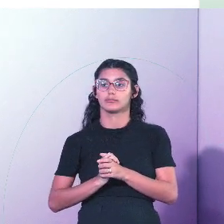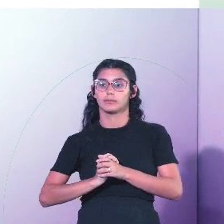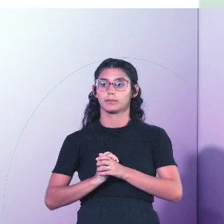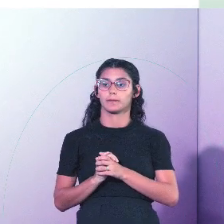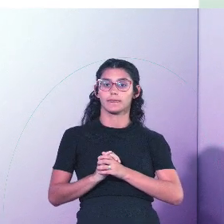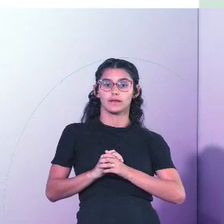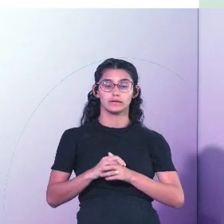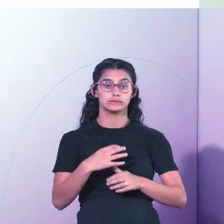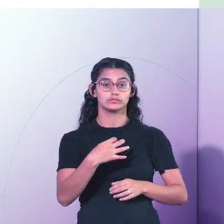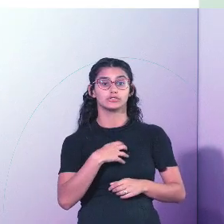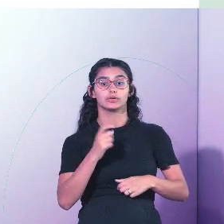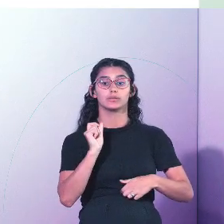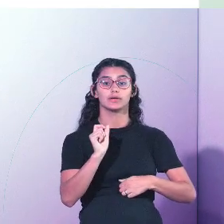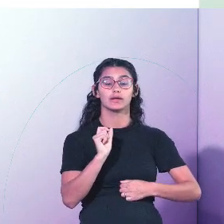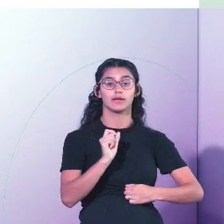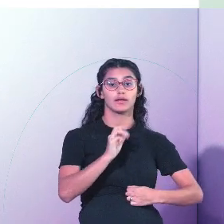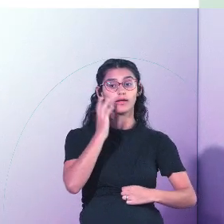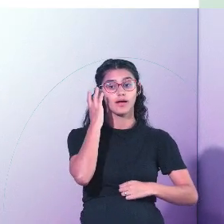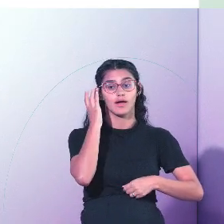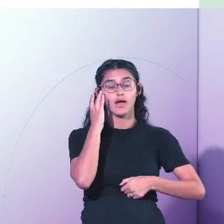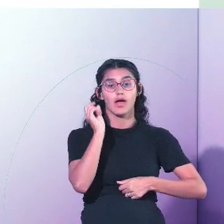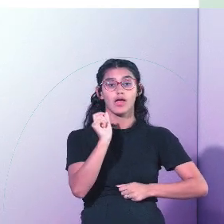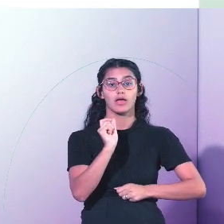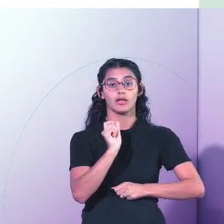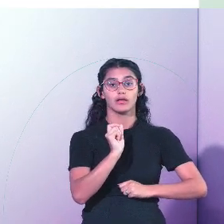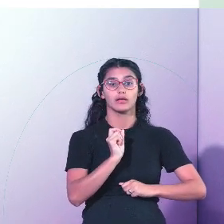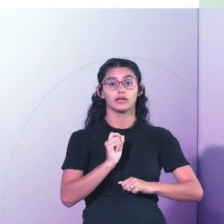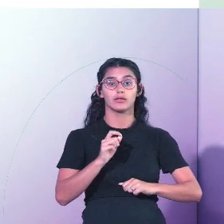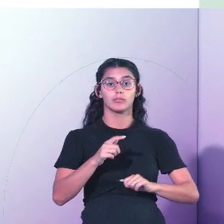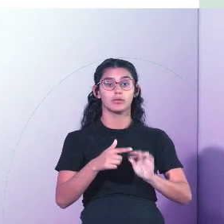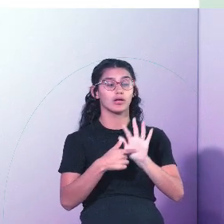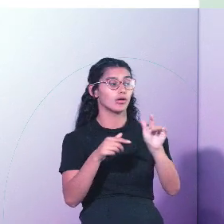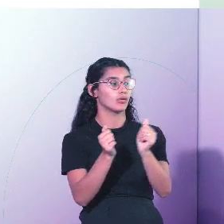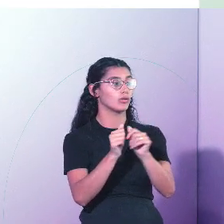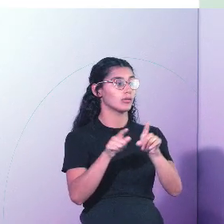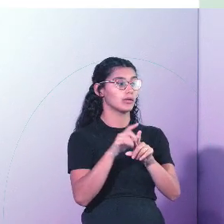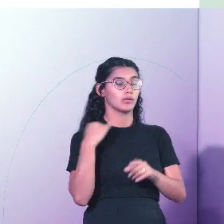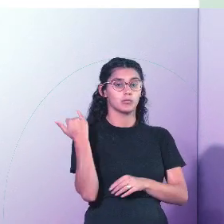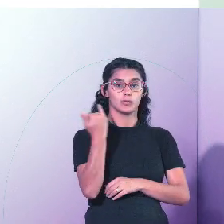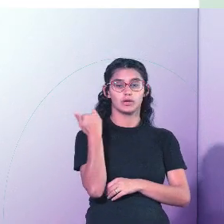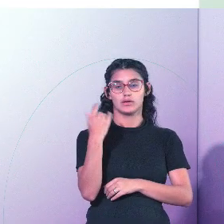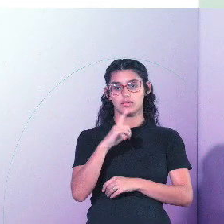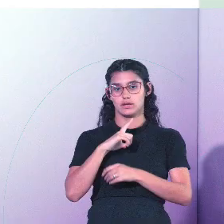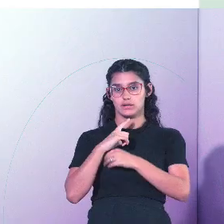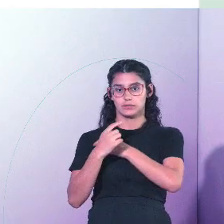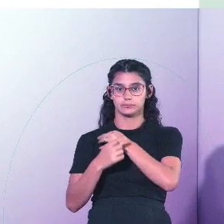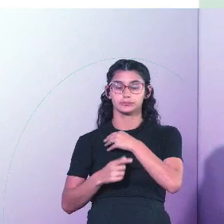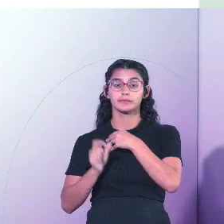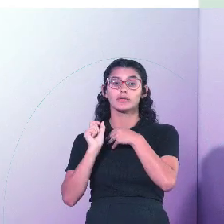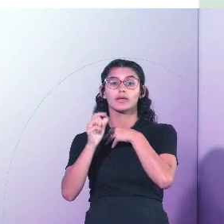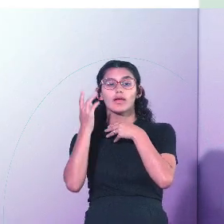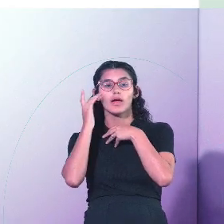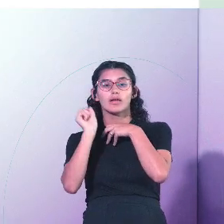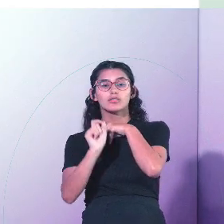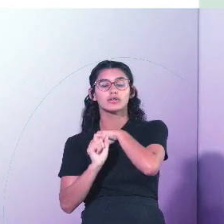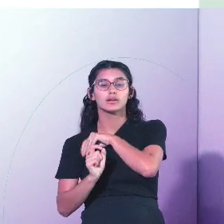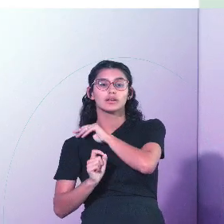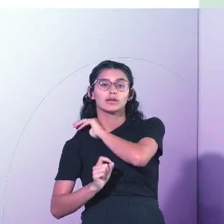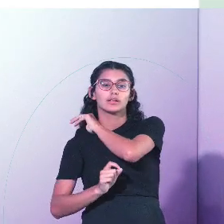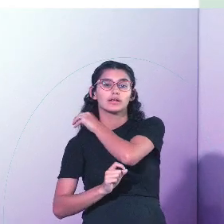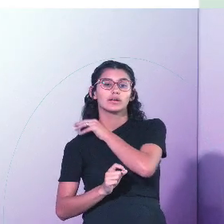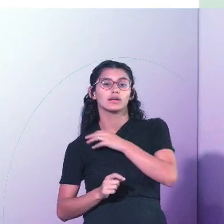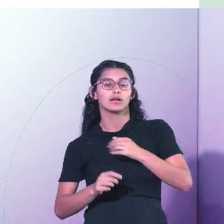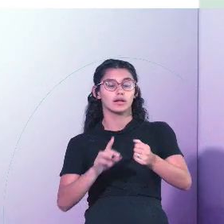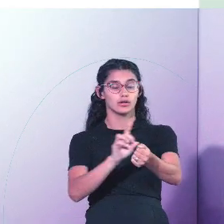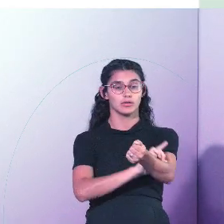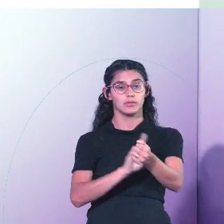dessa condição? Quem que acha que, de repente, a atrofia muscular espinal é importante ou não? Tá? É quem acha que, de repente, tratar a